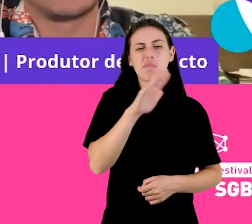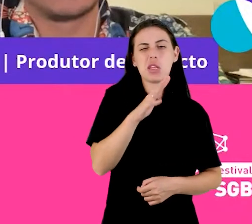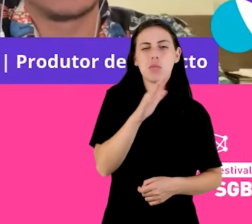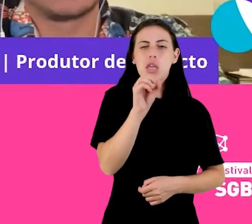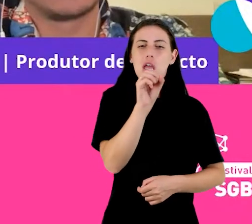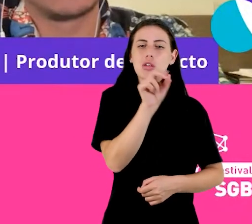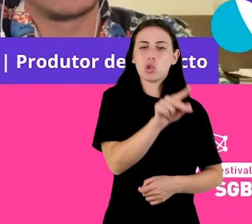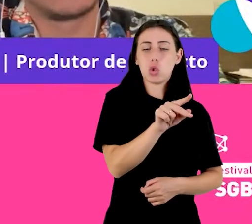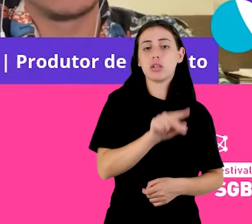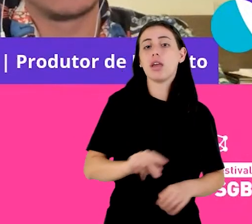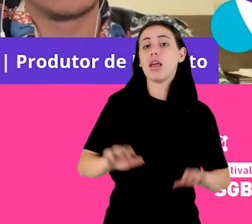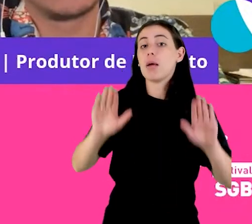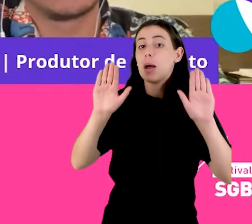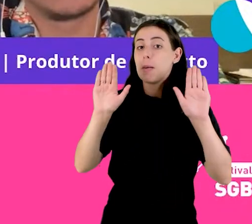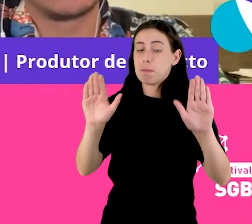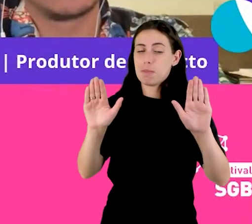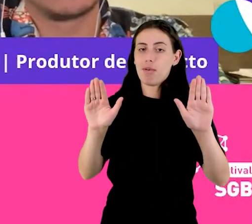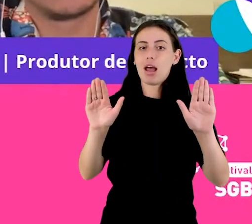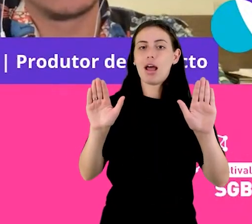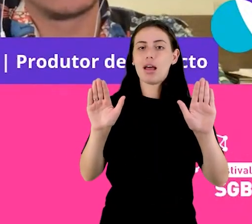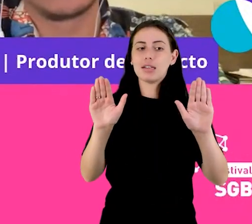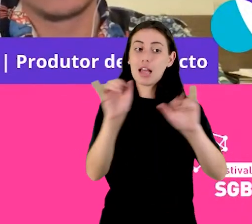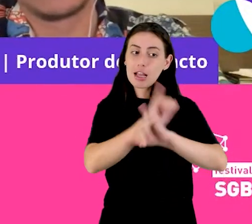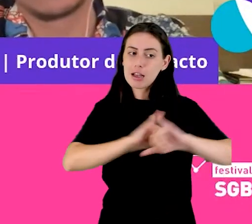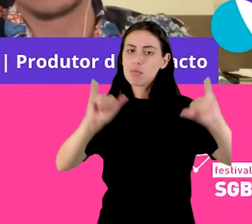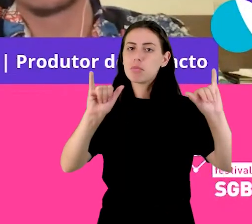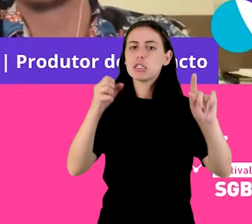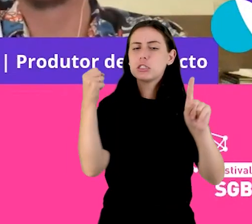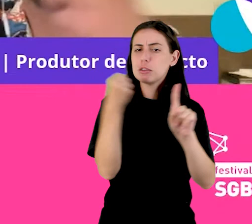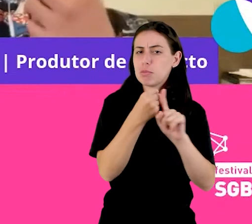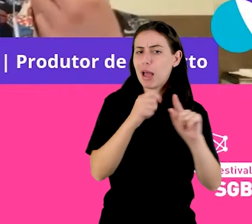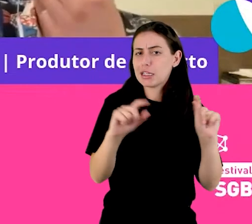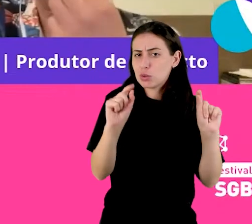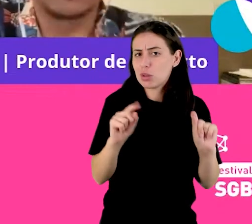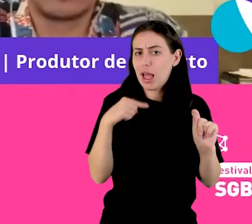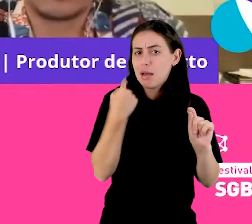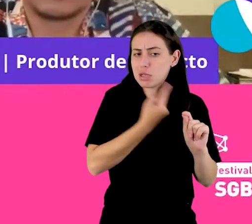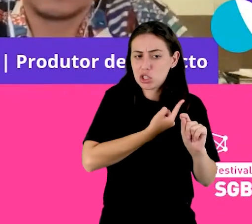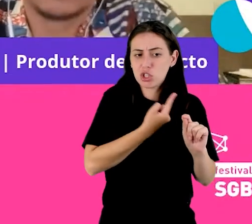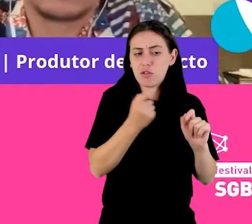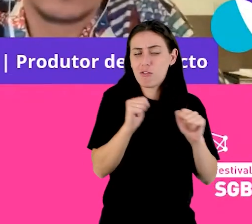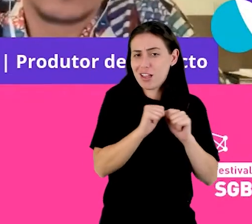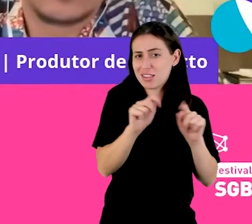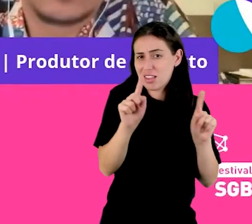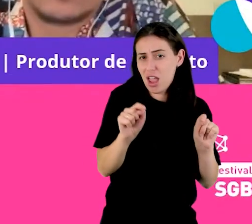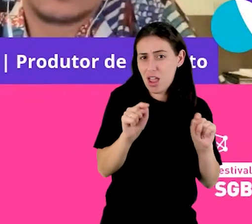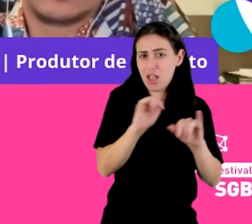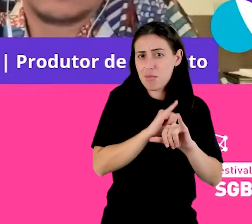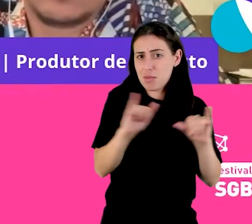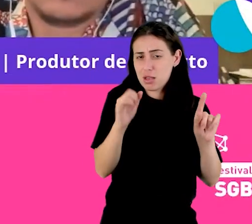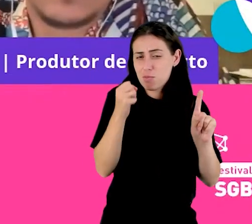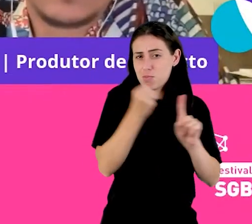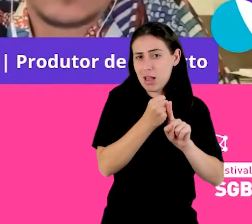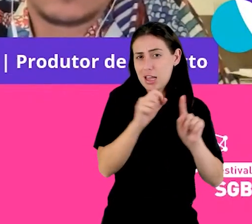filme, mas o filme não fica legal, fica um filme bem ok, meio fraco, e aí depois vem com a campanha de impacto. É possível